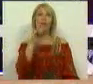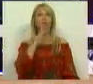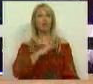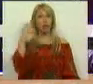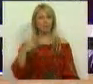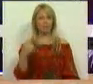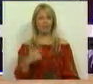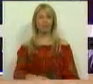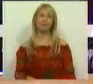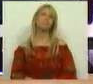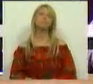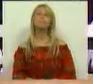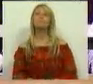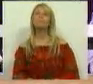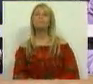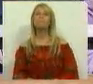Senhor Presidente,